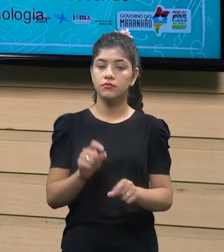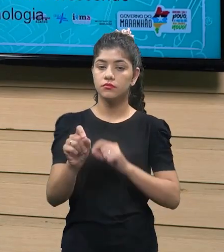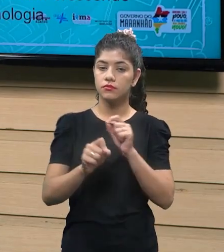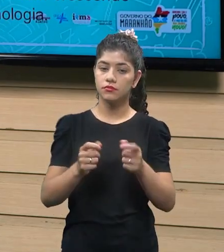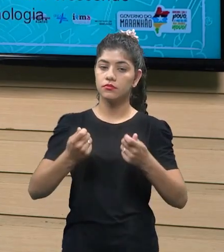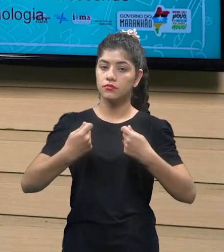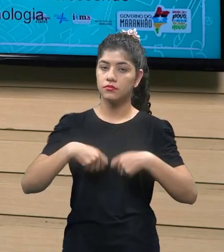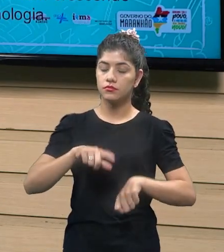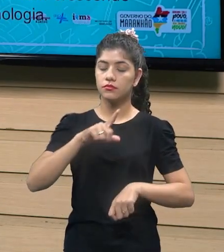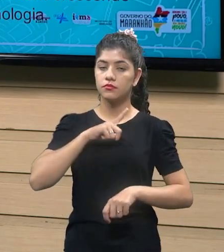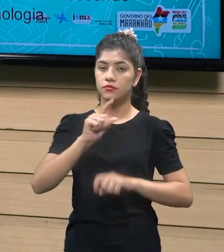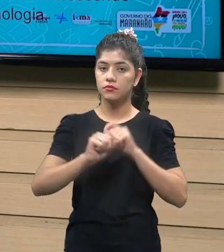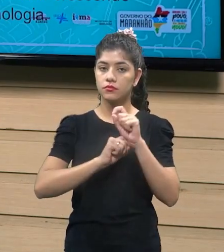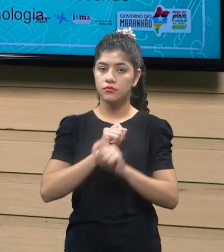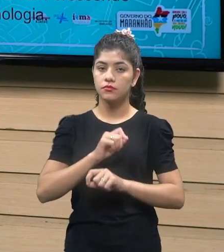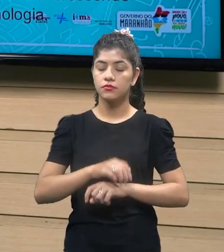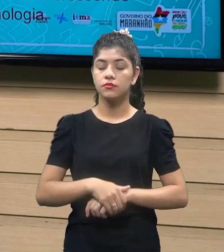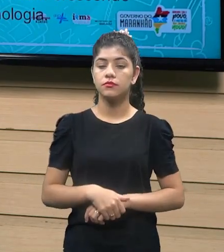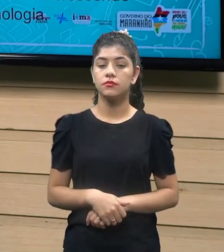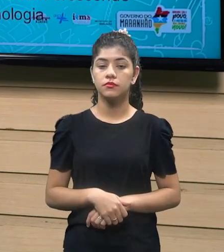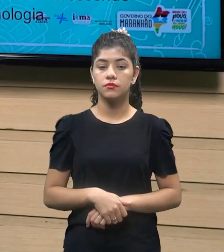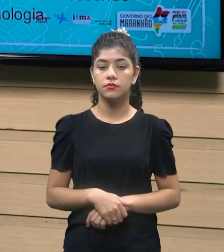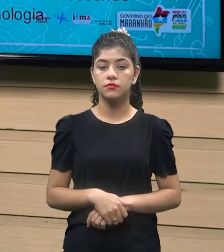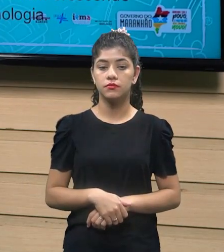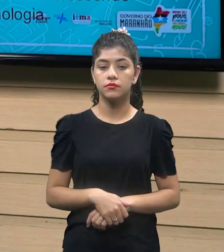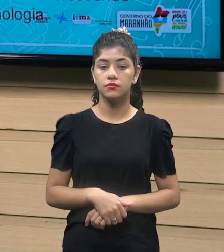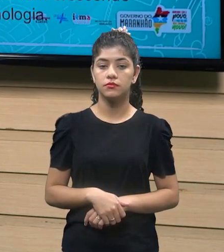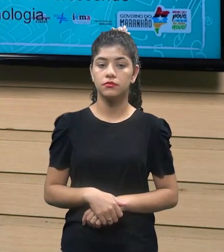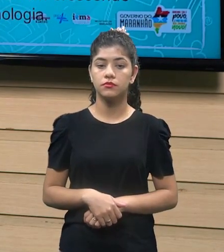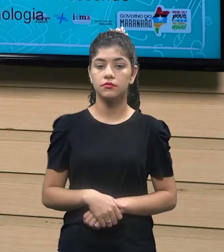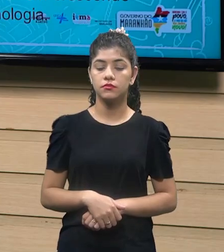você tem, digamos, uma